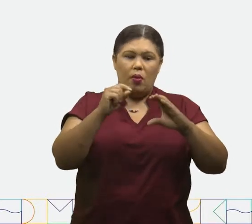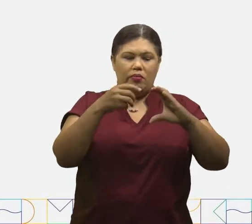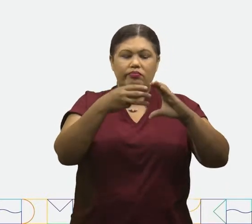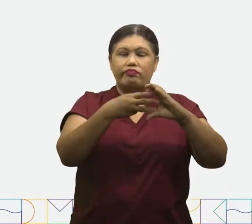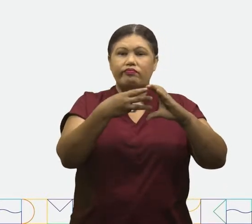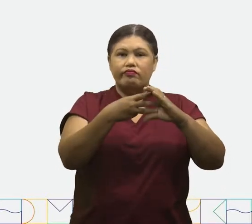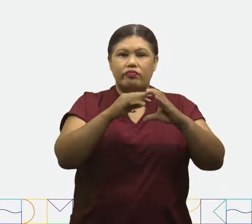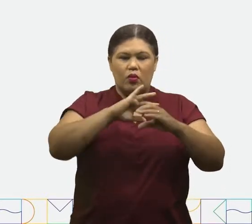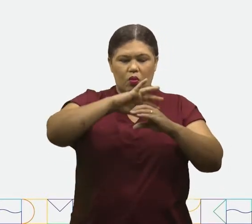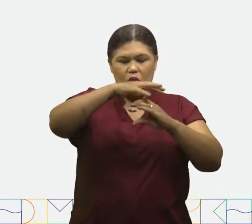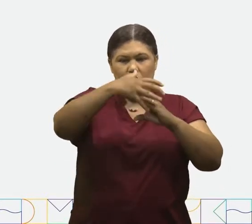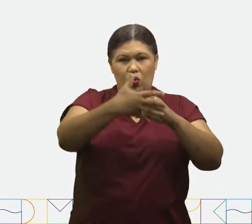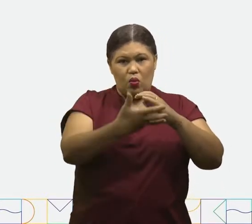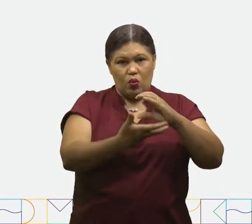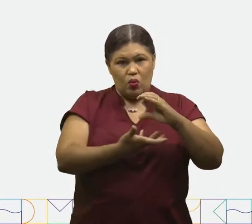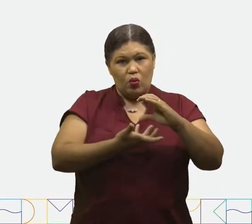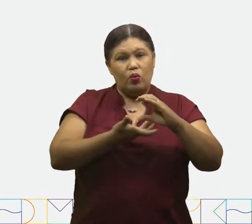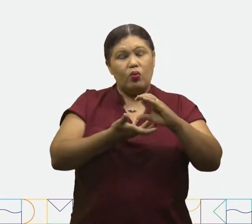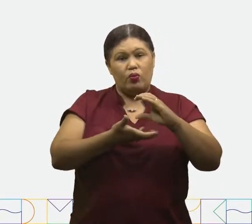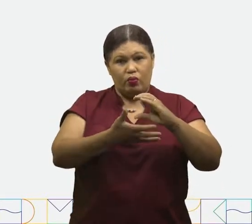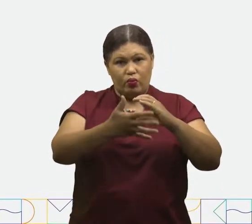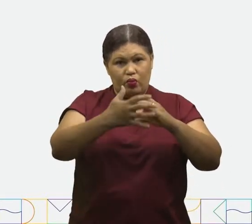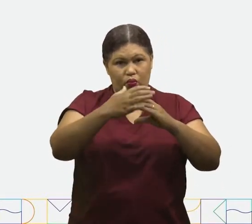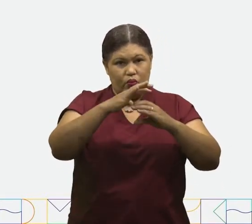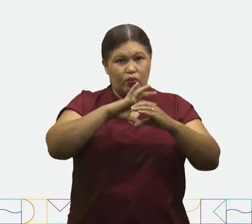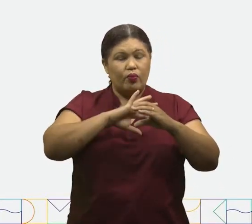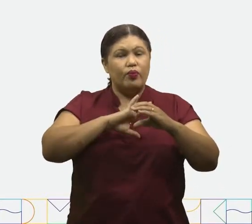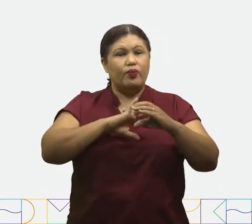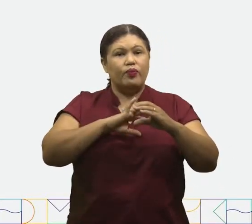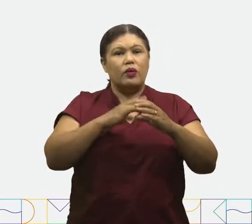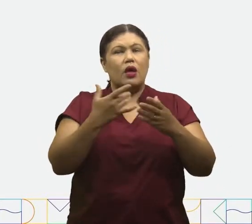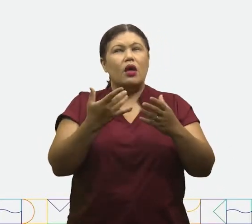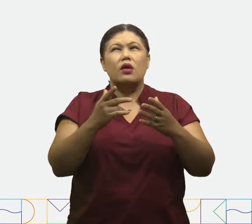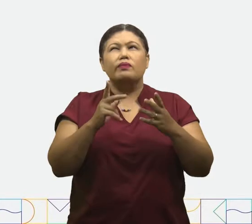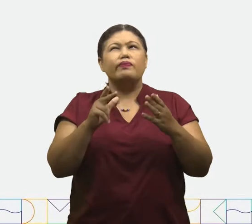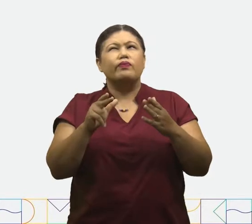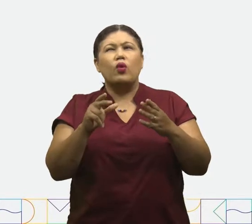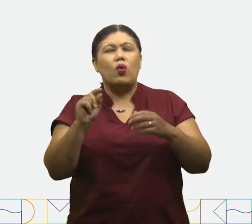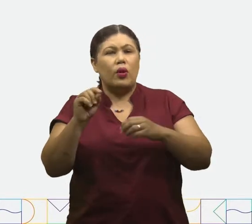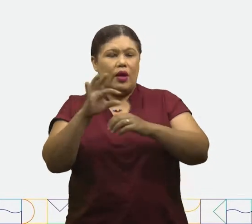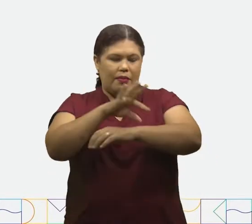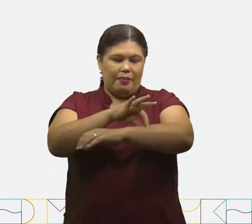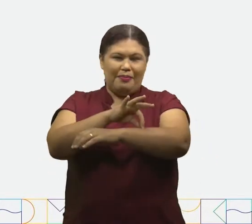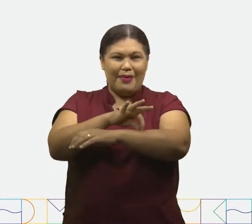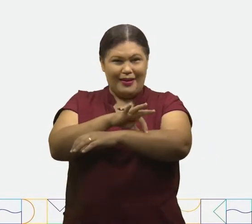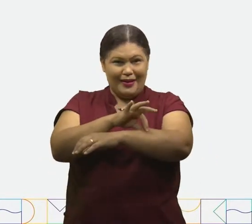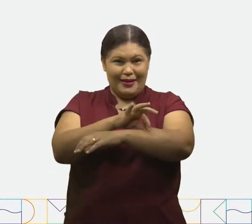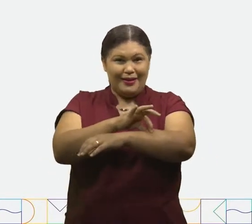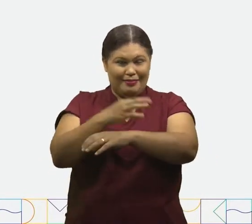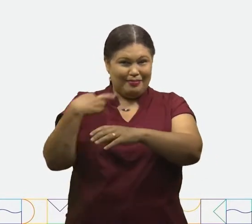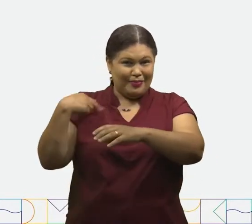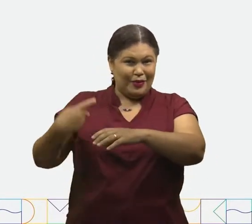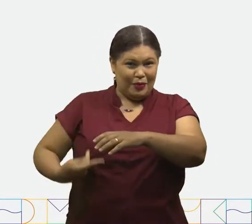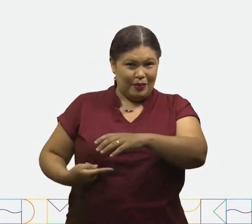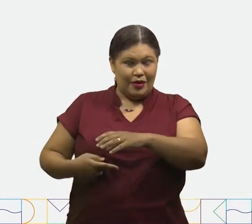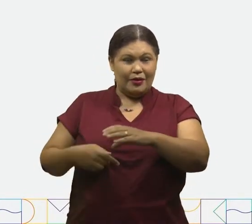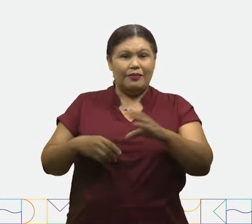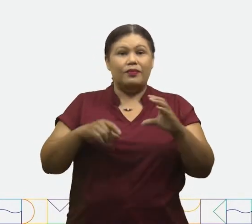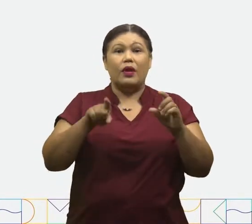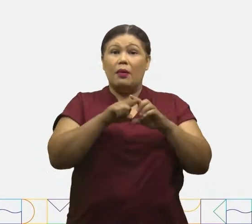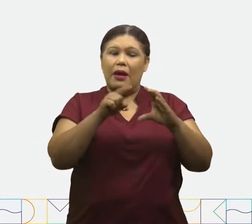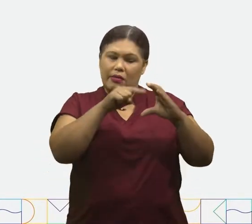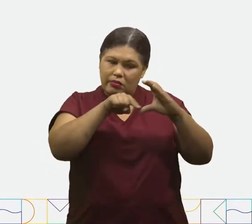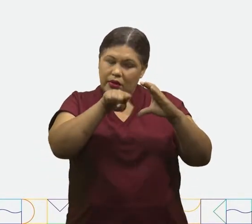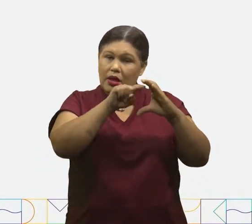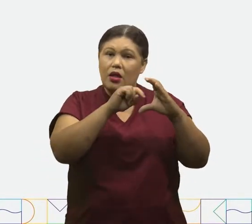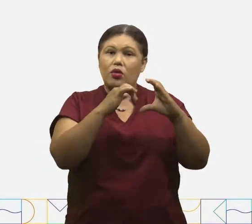uma membrana plasmática, que as individualiza. É como se fosse a pele da célula. Também um